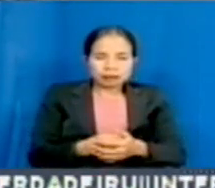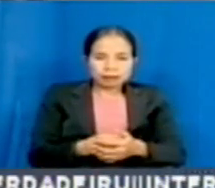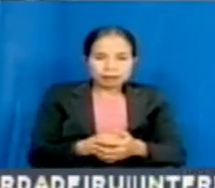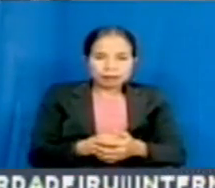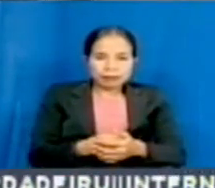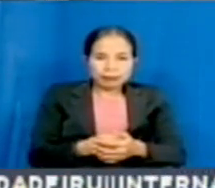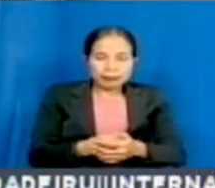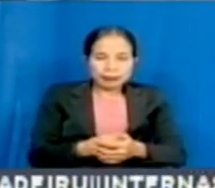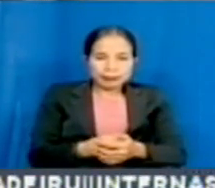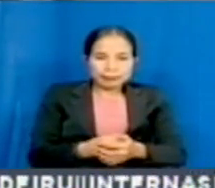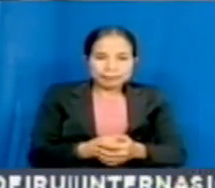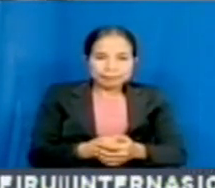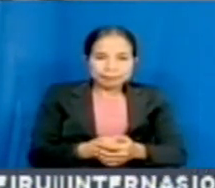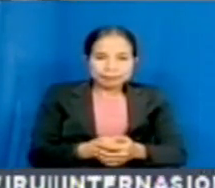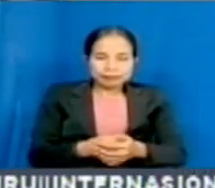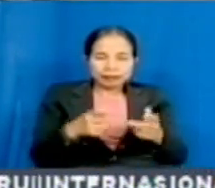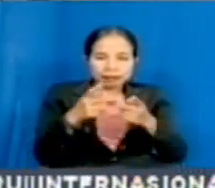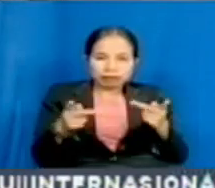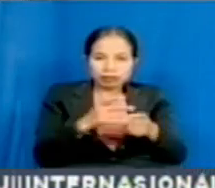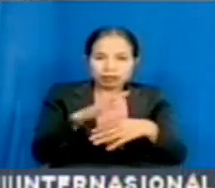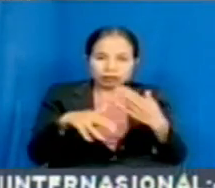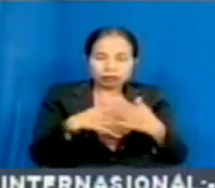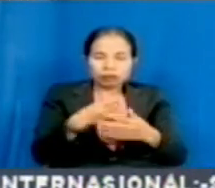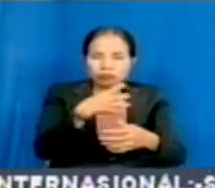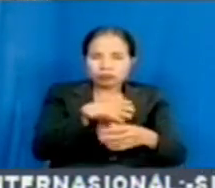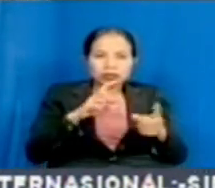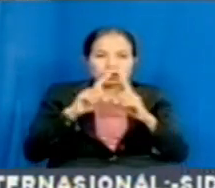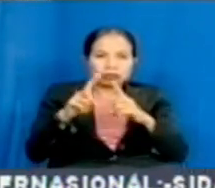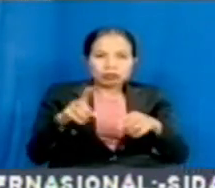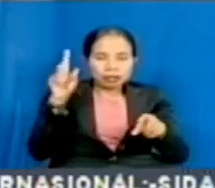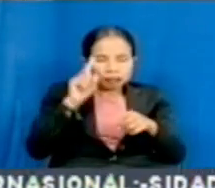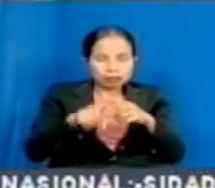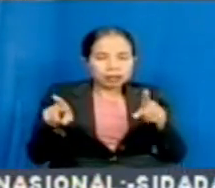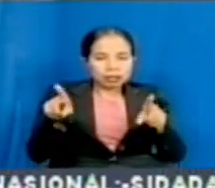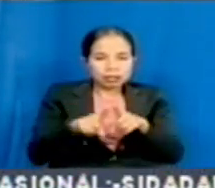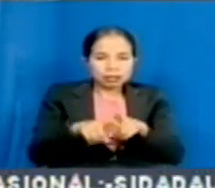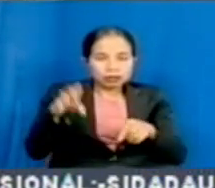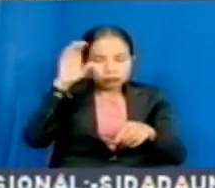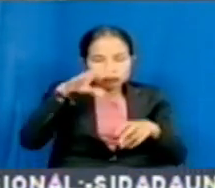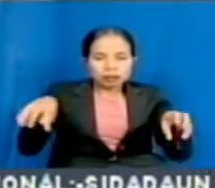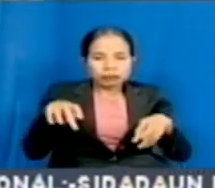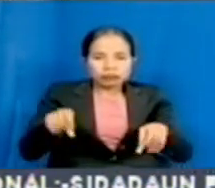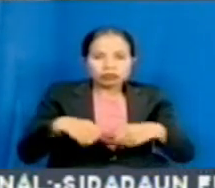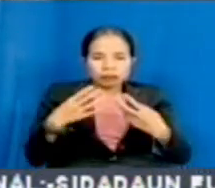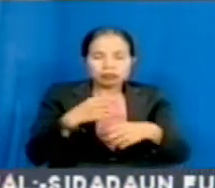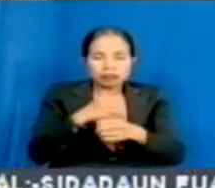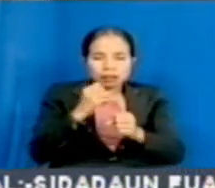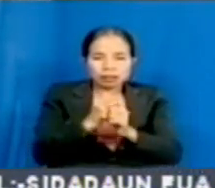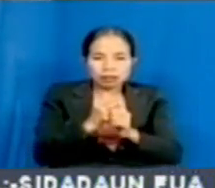nem método de persuasão. Quando é fato, o todo, a polícia, qual é o ser lá, bem? Né? Boca emprego, em cima, que está